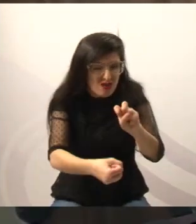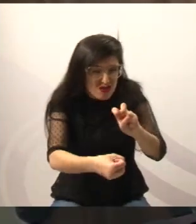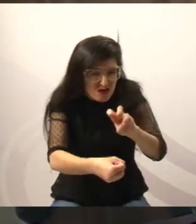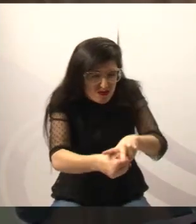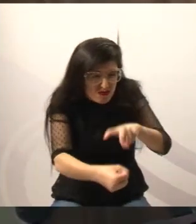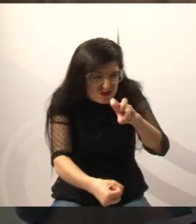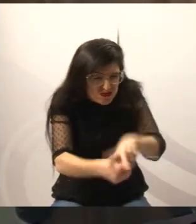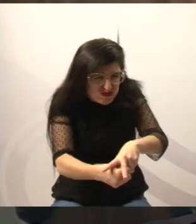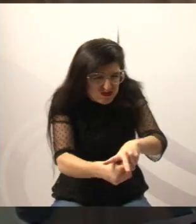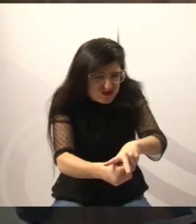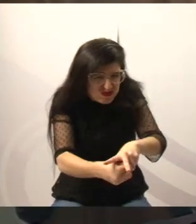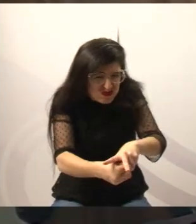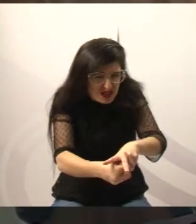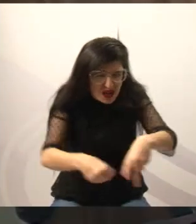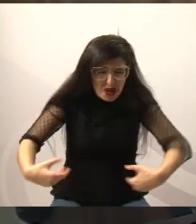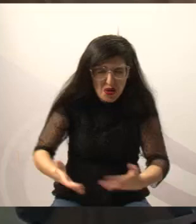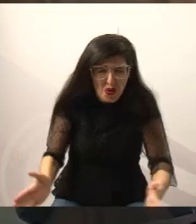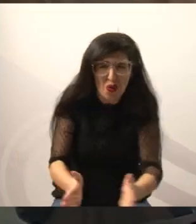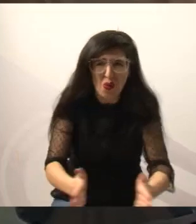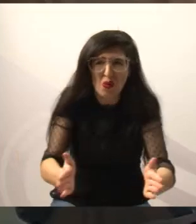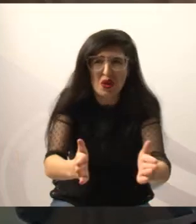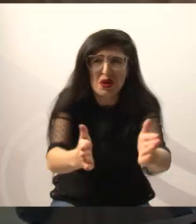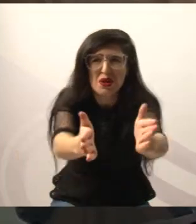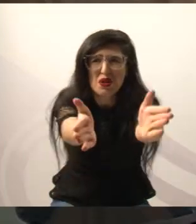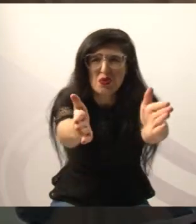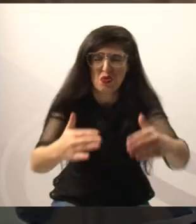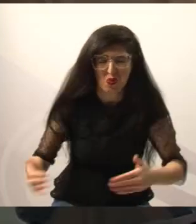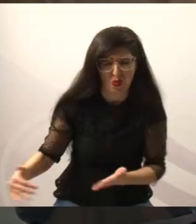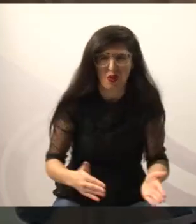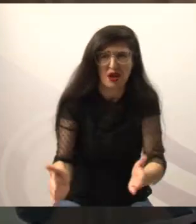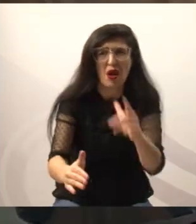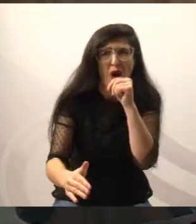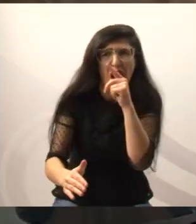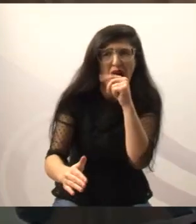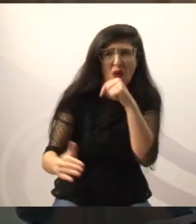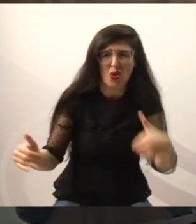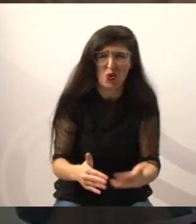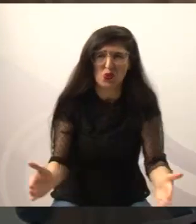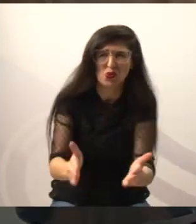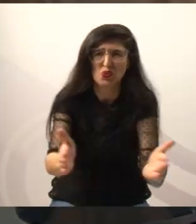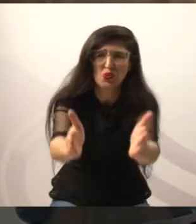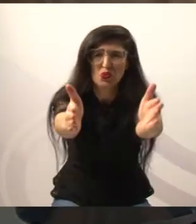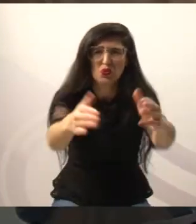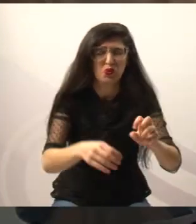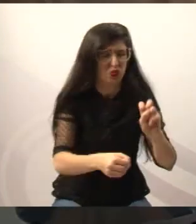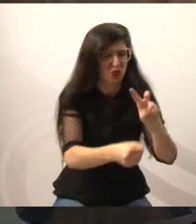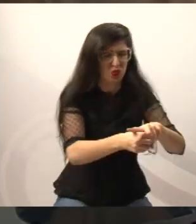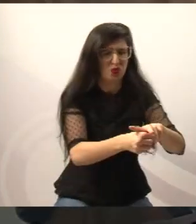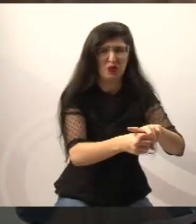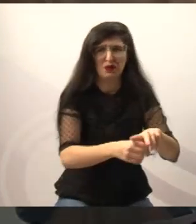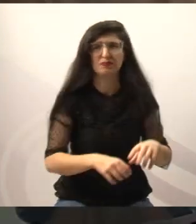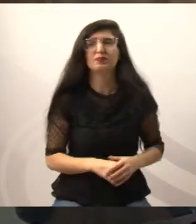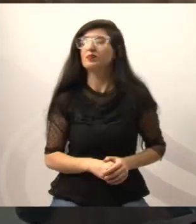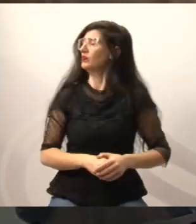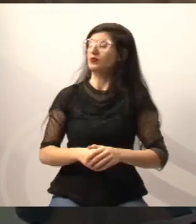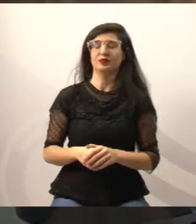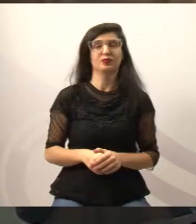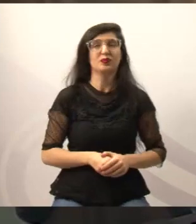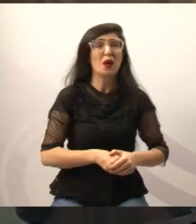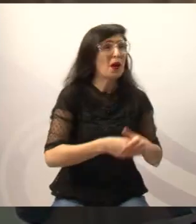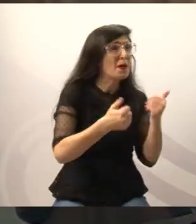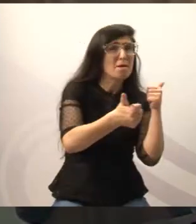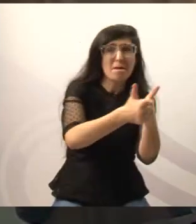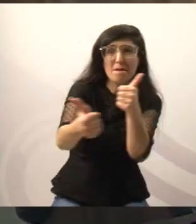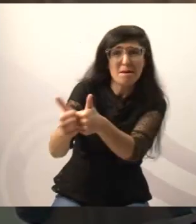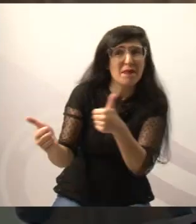informação, não veio se eles vão atender, se vão fazer algum projeto. E, além do que foi falado, não é só a comunidade próxima. Lembrando